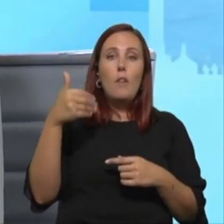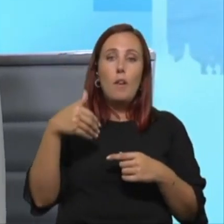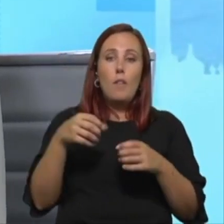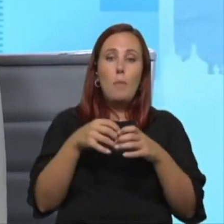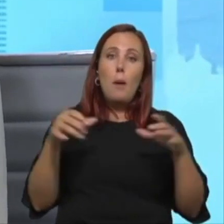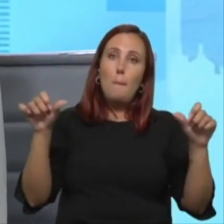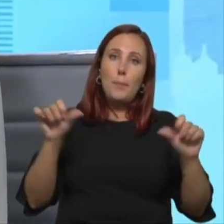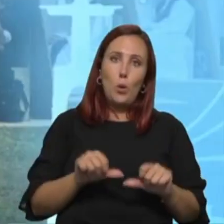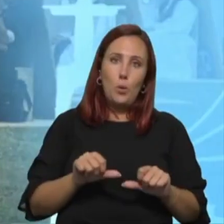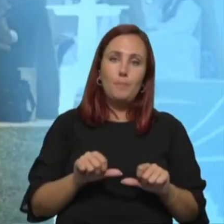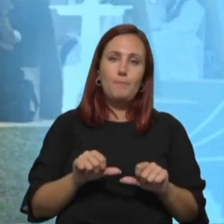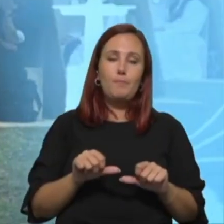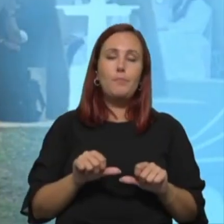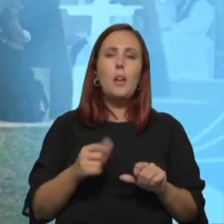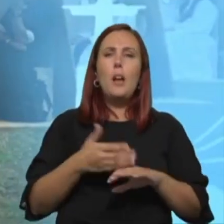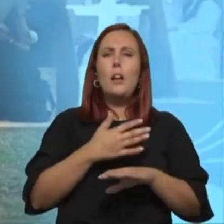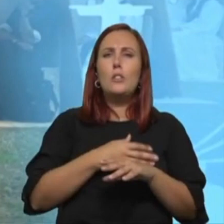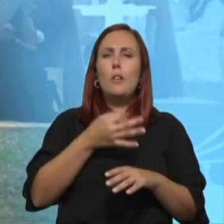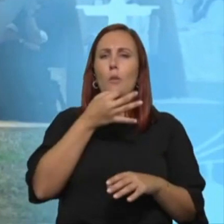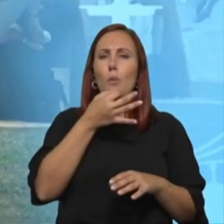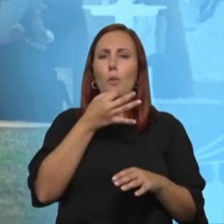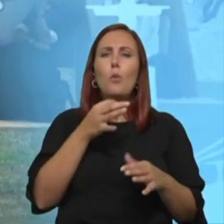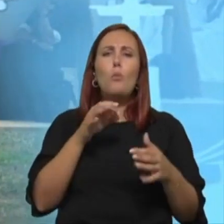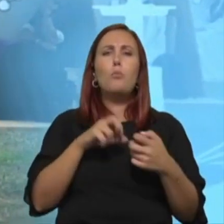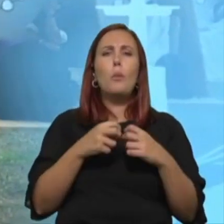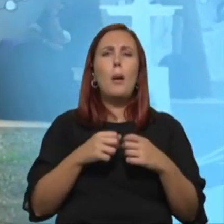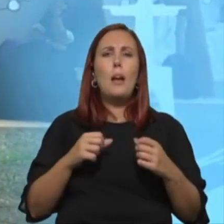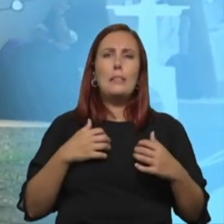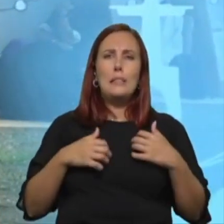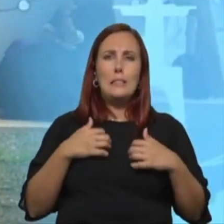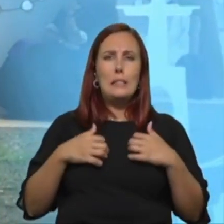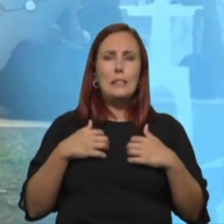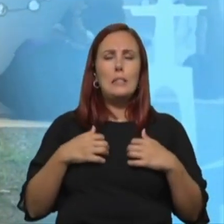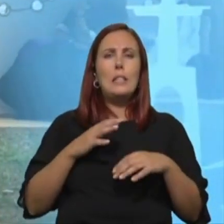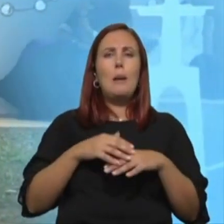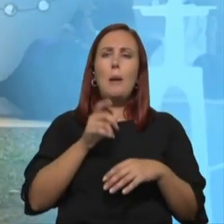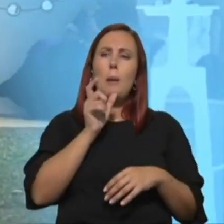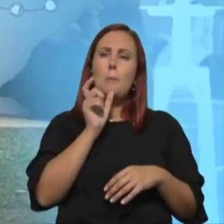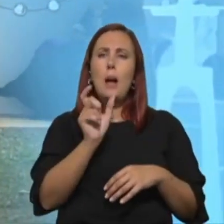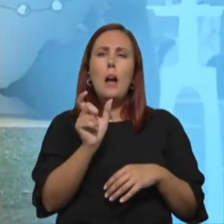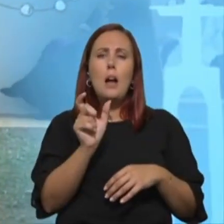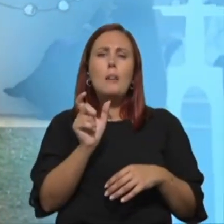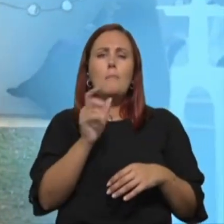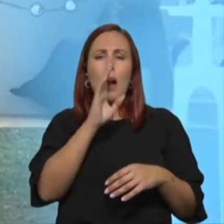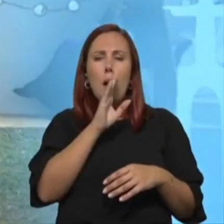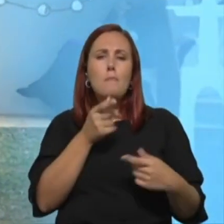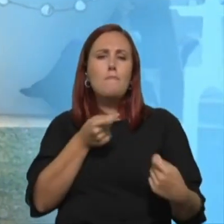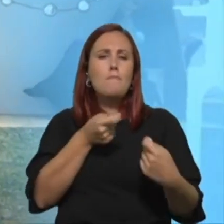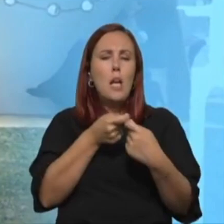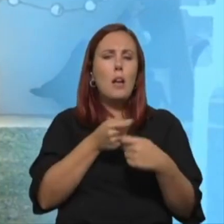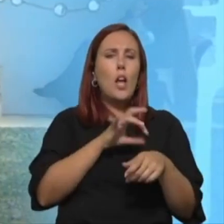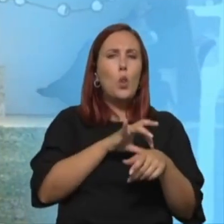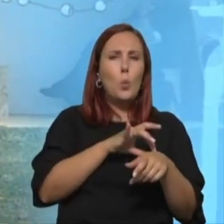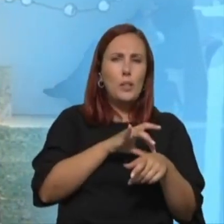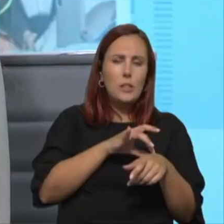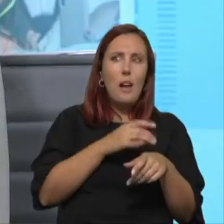agravar. Falou há pouco do problema da ansiedade, que é uma palavra a que nos fomos habituando a ligar à palavra também doença. Há